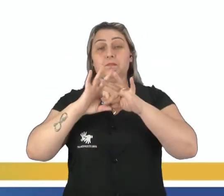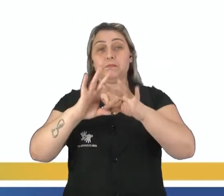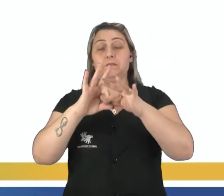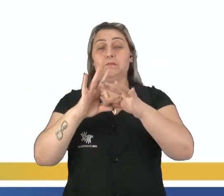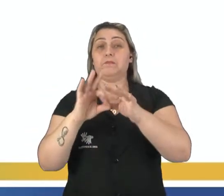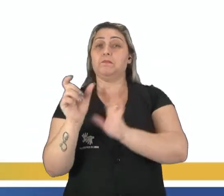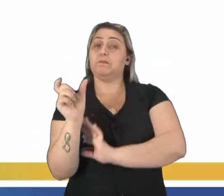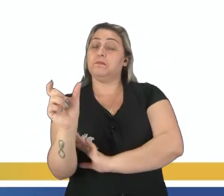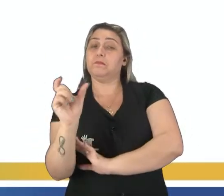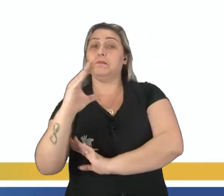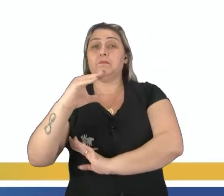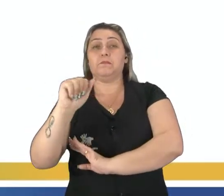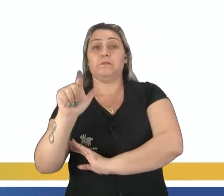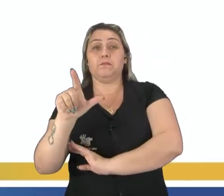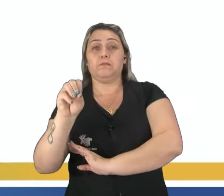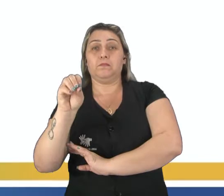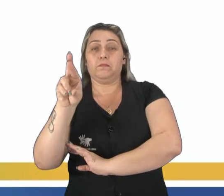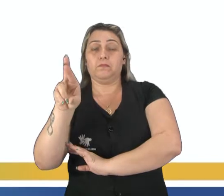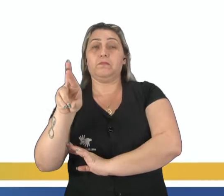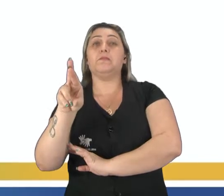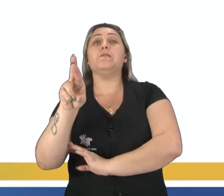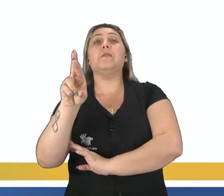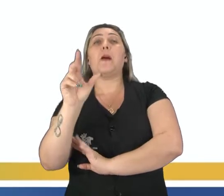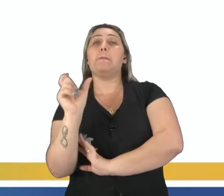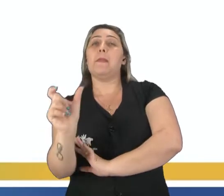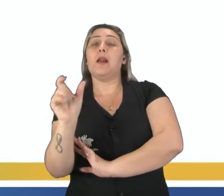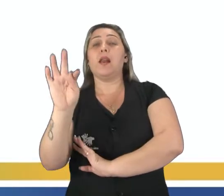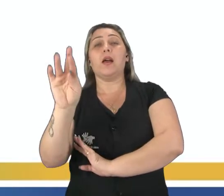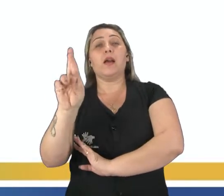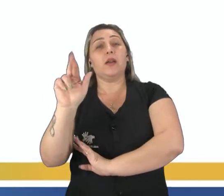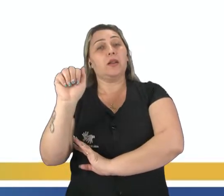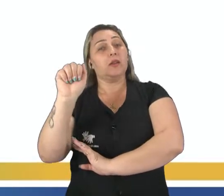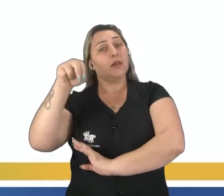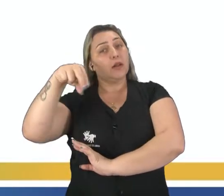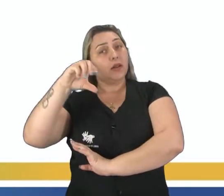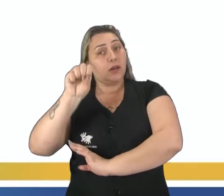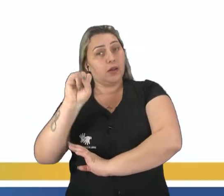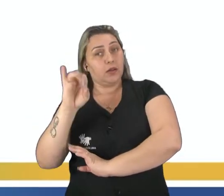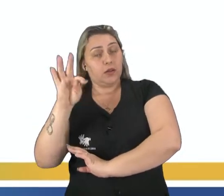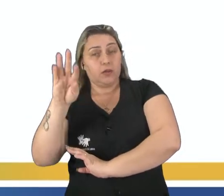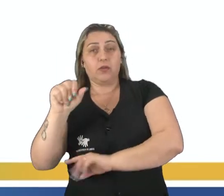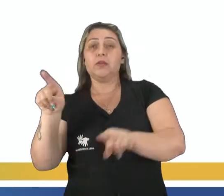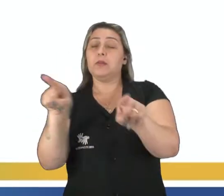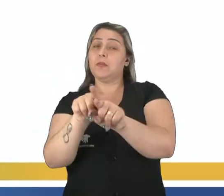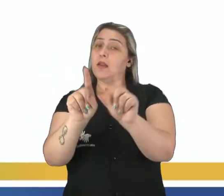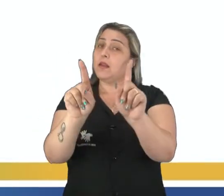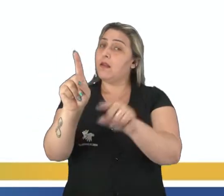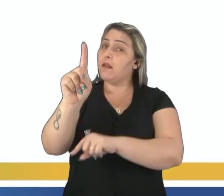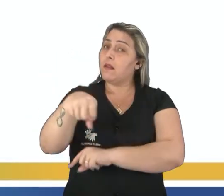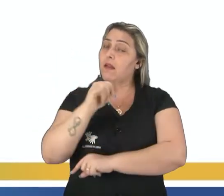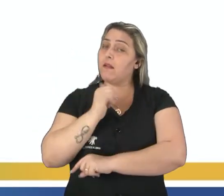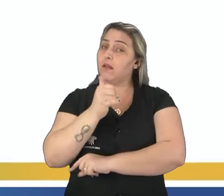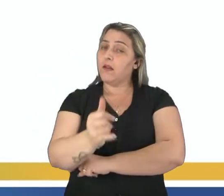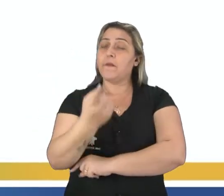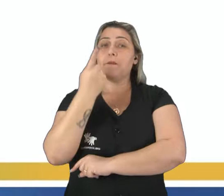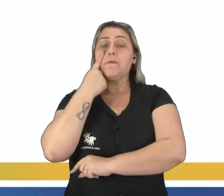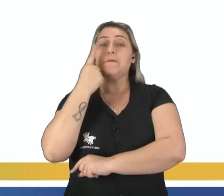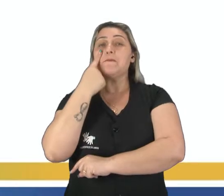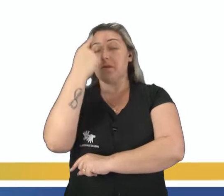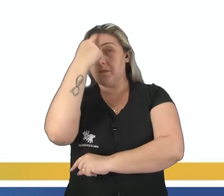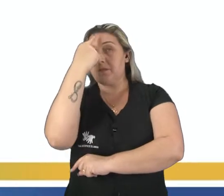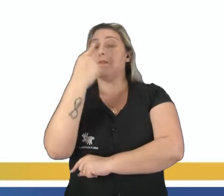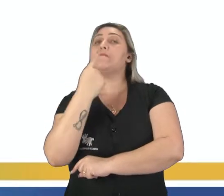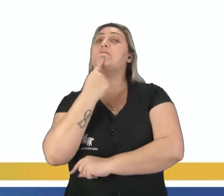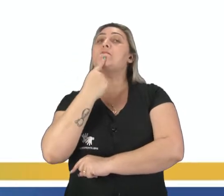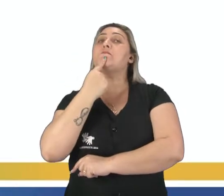palavra calor com a palavra trânsito e que ele é também, sim, um tipo de energia. Então, se tu verifica na imagem, nós temos aí